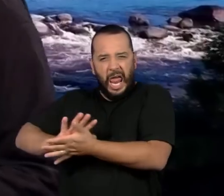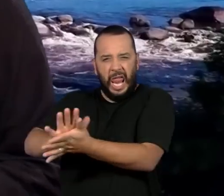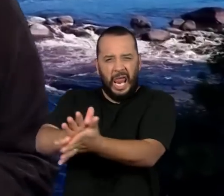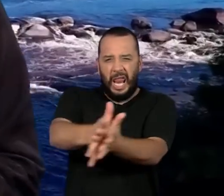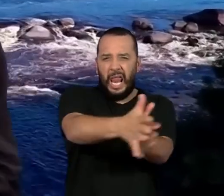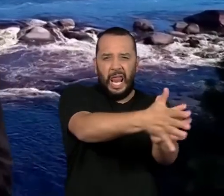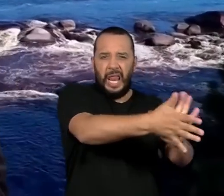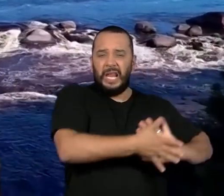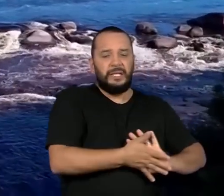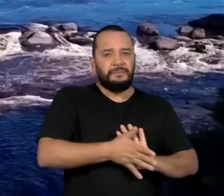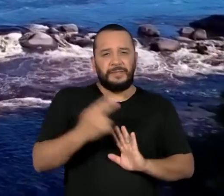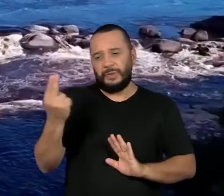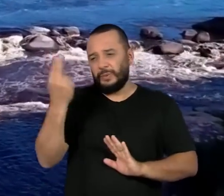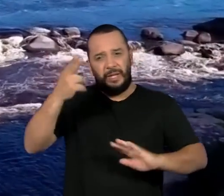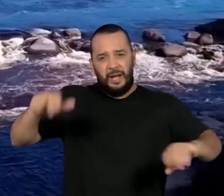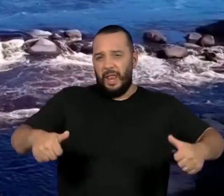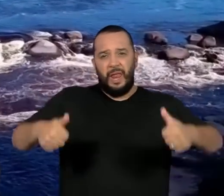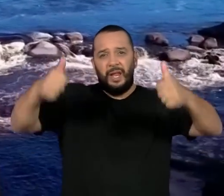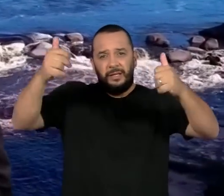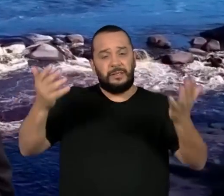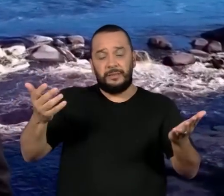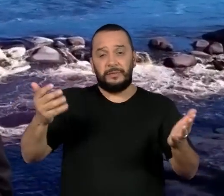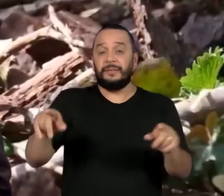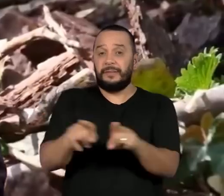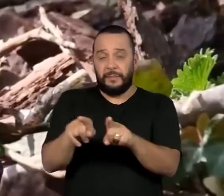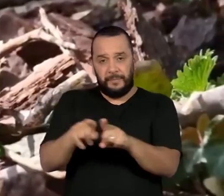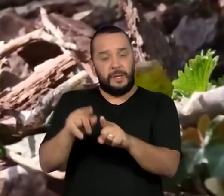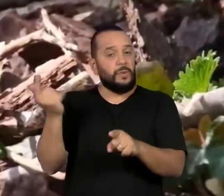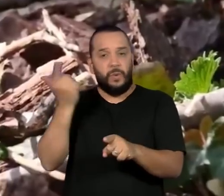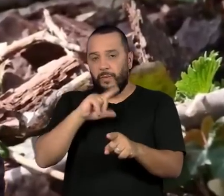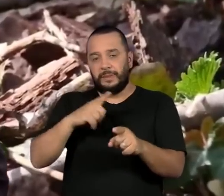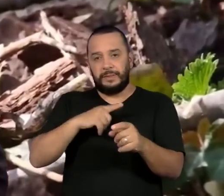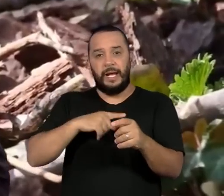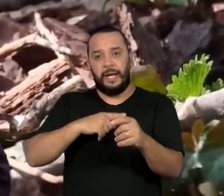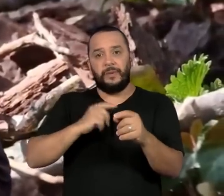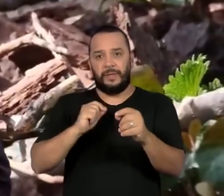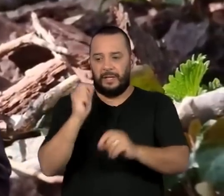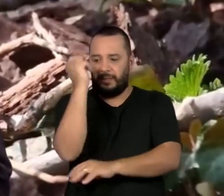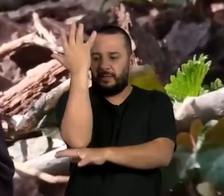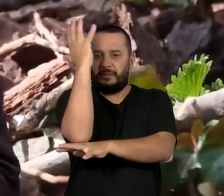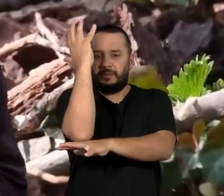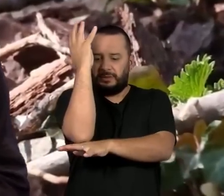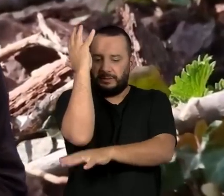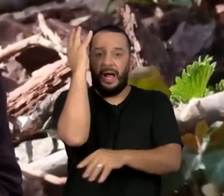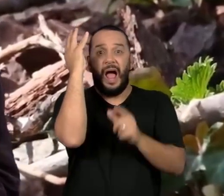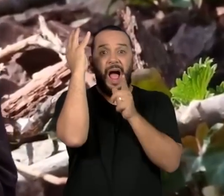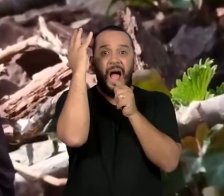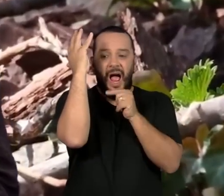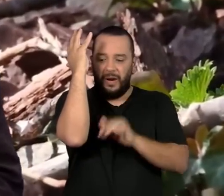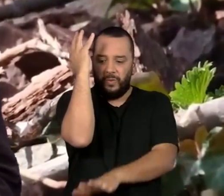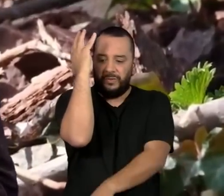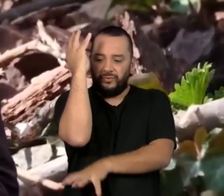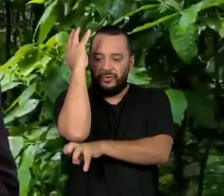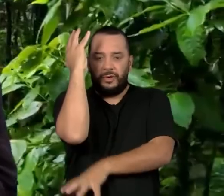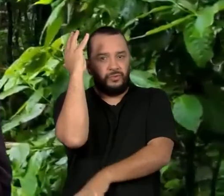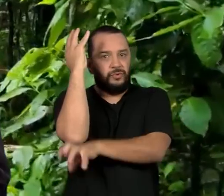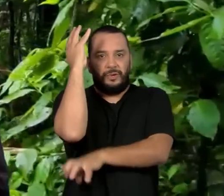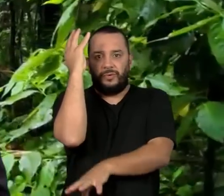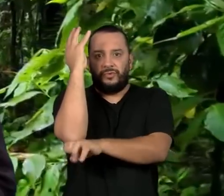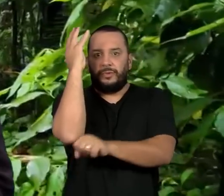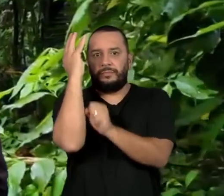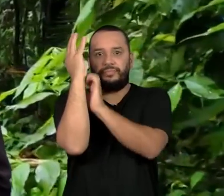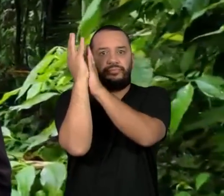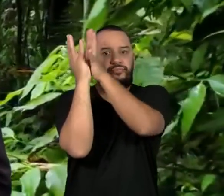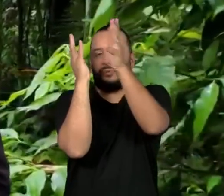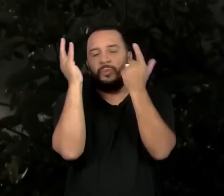irreversíveis. Ela não consegue mais reciclar água, garantir a vida das espécies vegetais e animais,